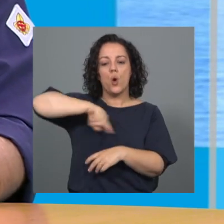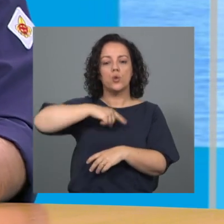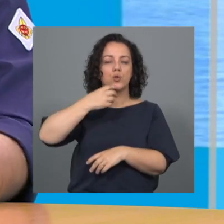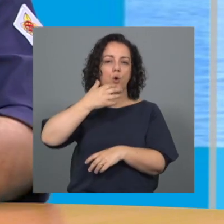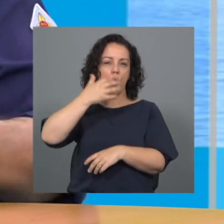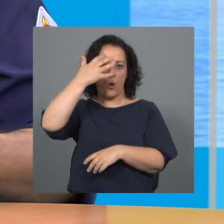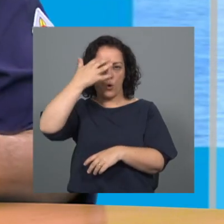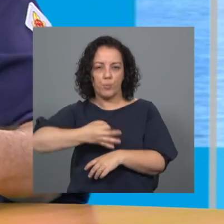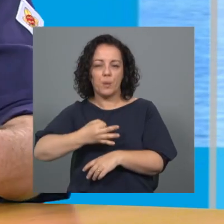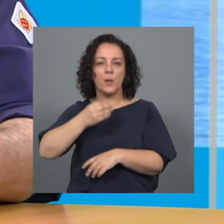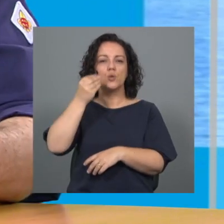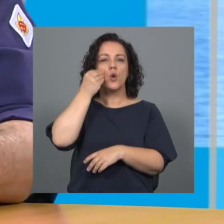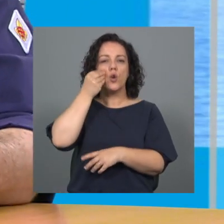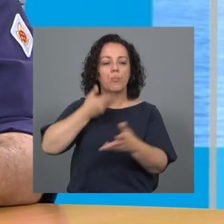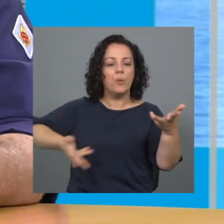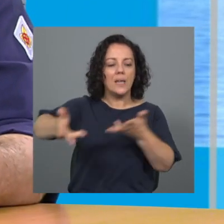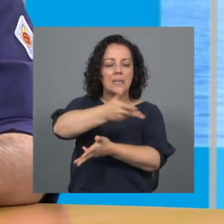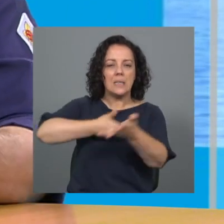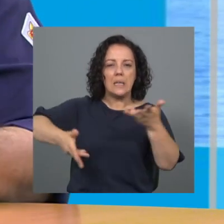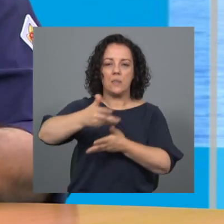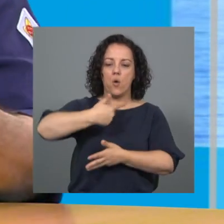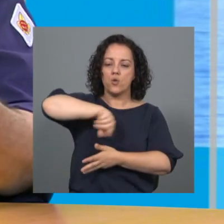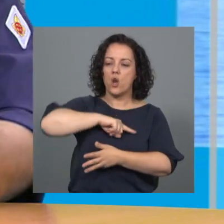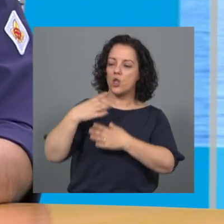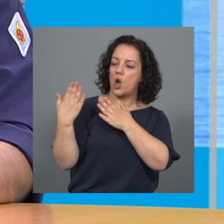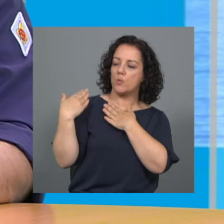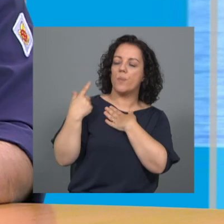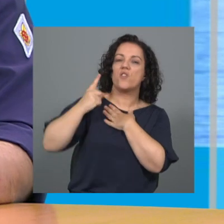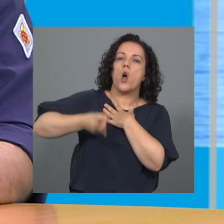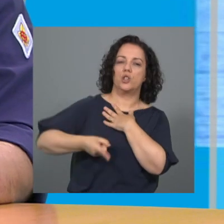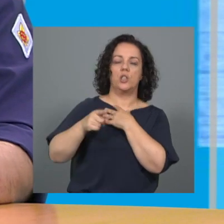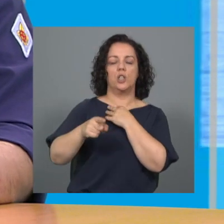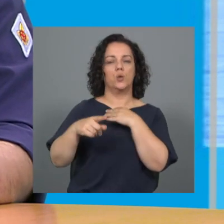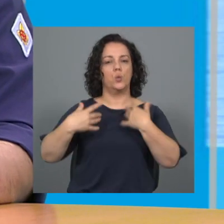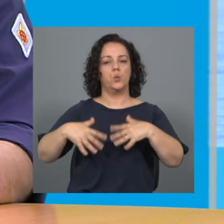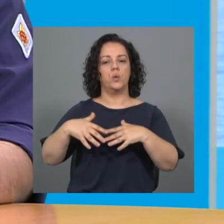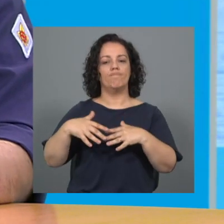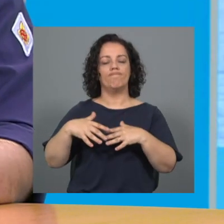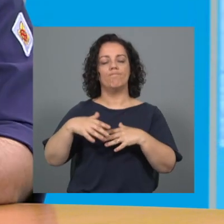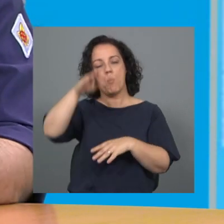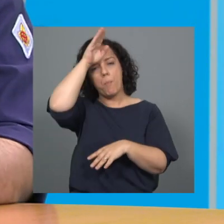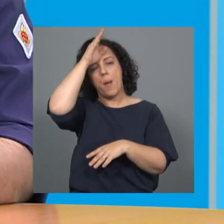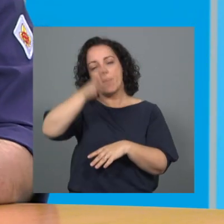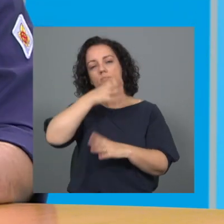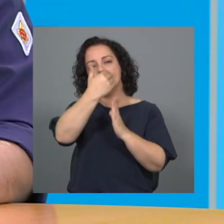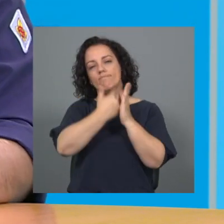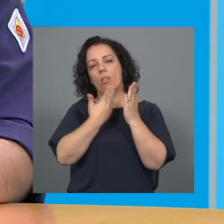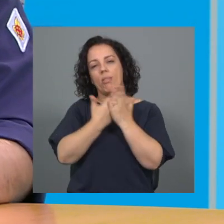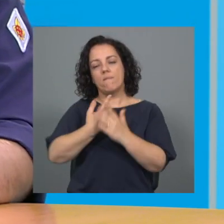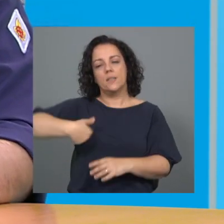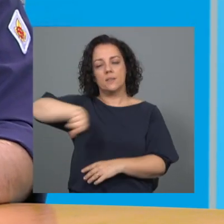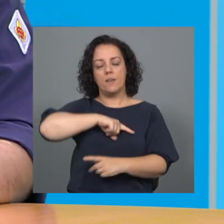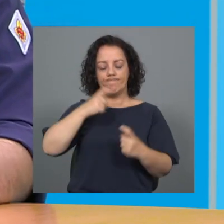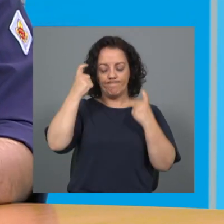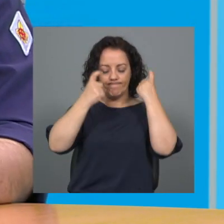nós interagimos, a responsabilidade que temos em todo este processo, acho que é uma mensagem que o Papa nos deixa que nos deve interpelar a todos